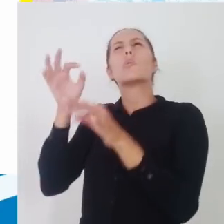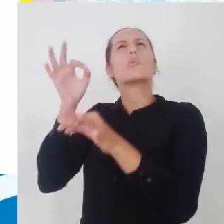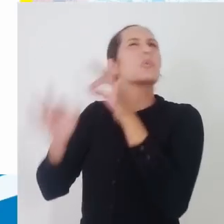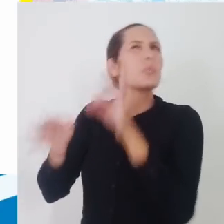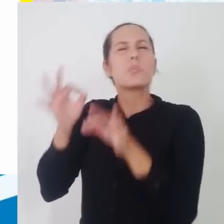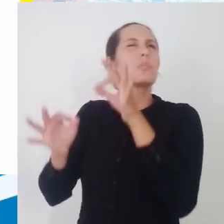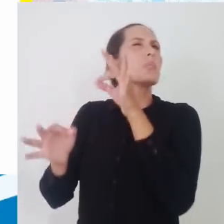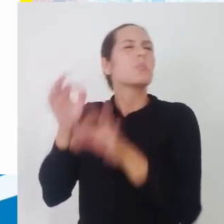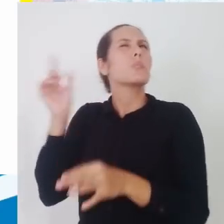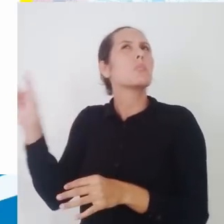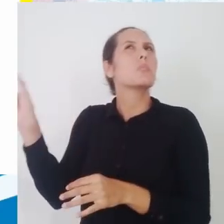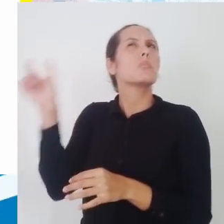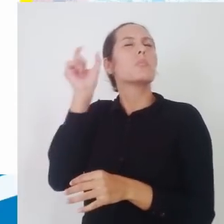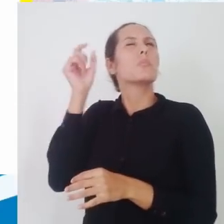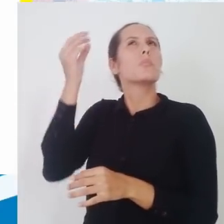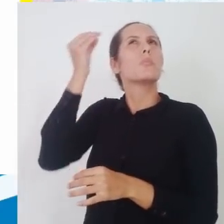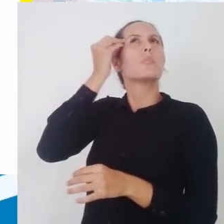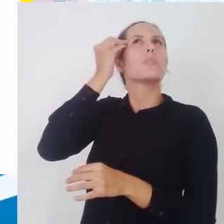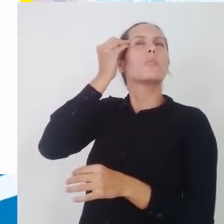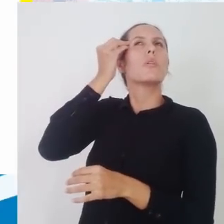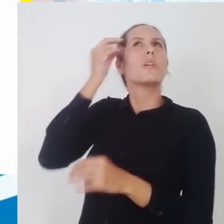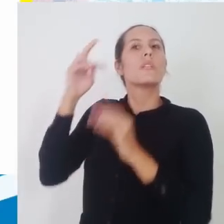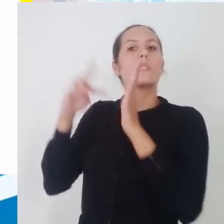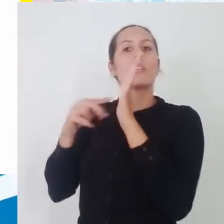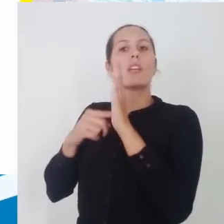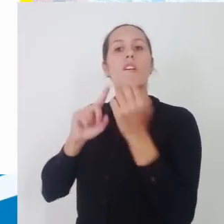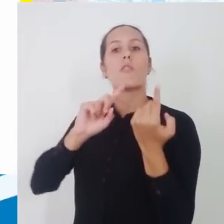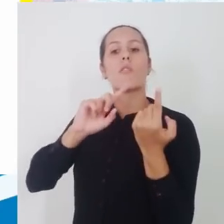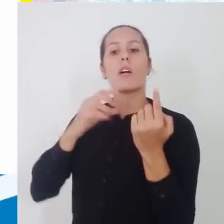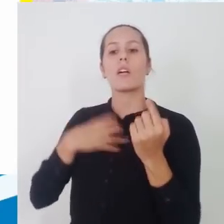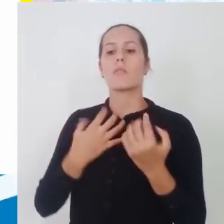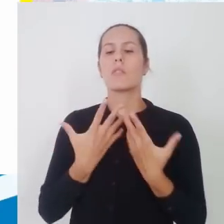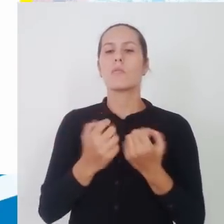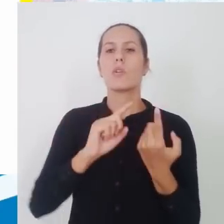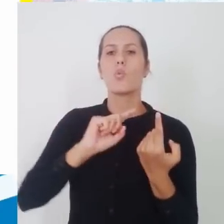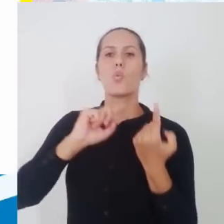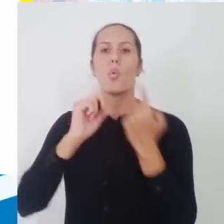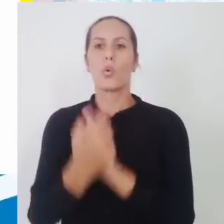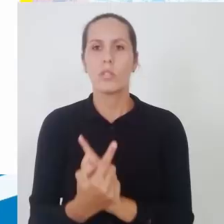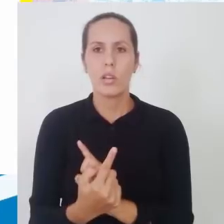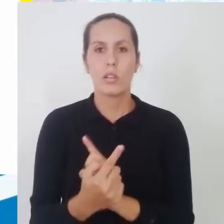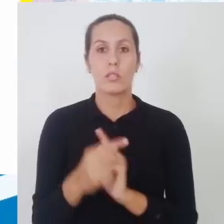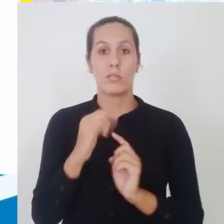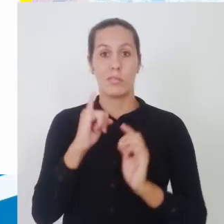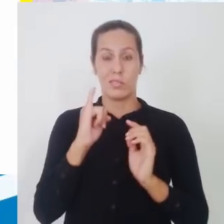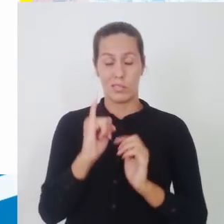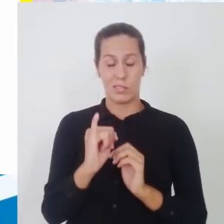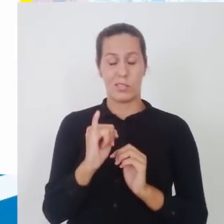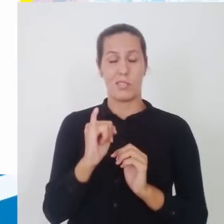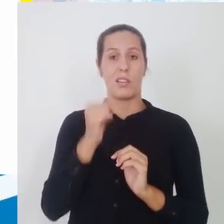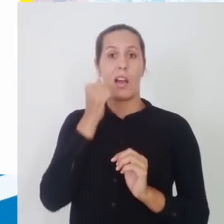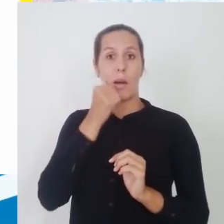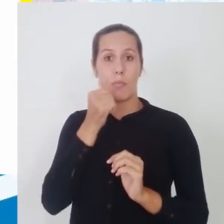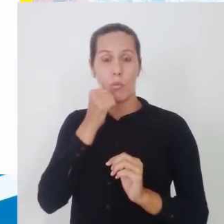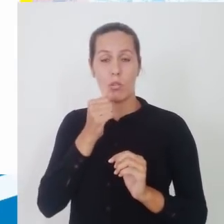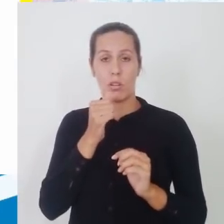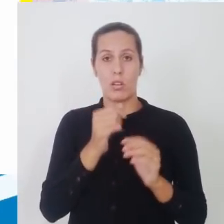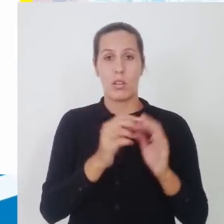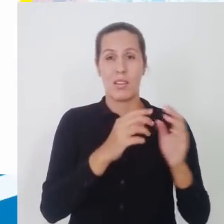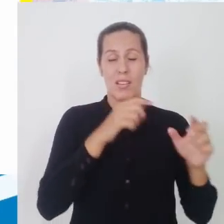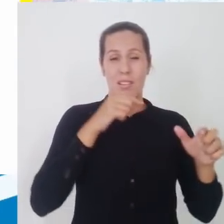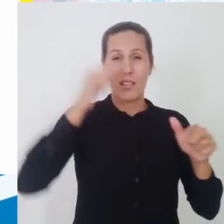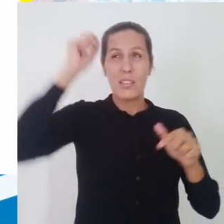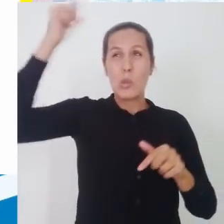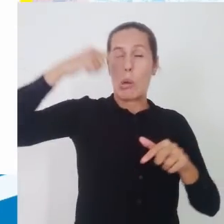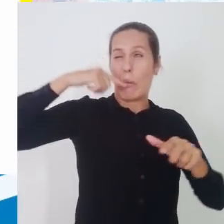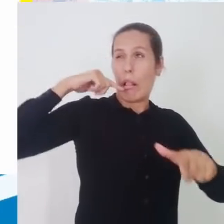pesquisa essa expressão outras vezes que você ouviu. Quando alguém diz não é justo, é porque ele vai defender o contrário. Então, se não é